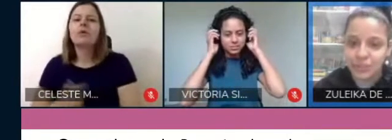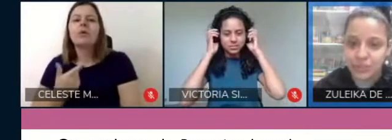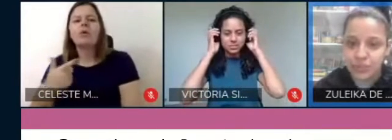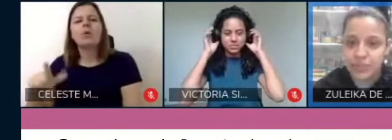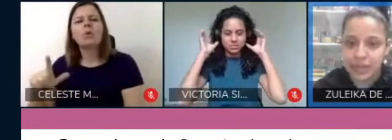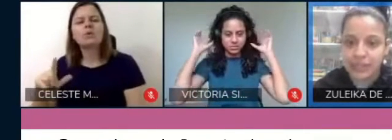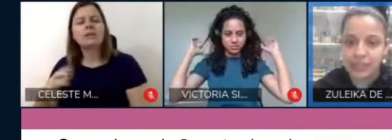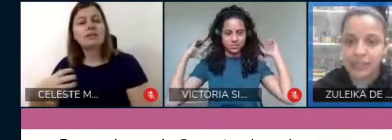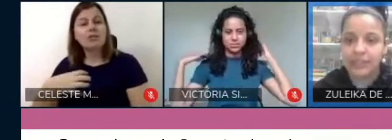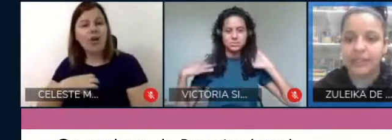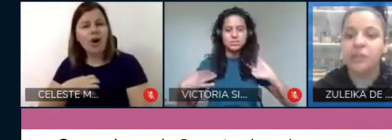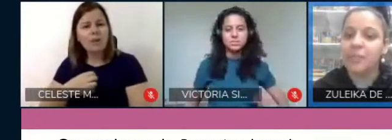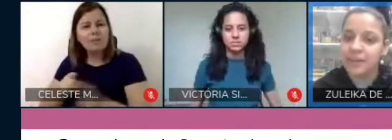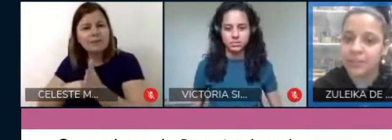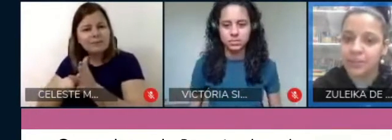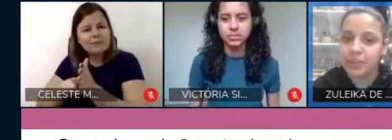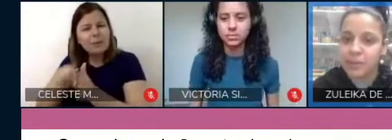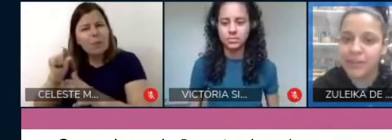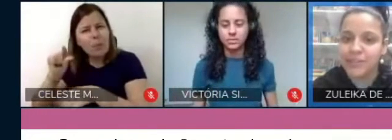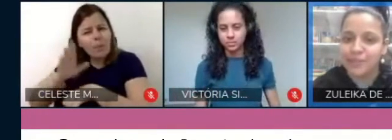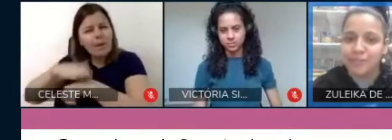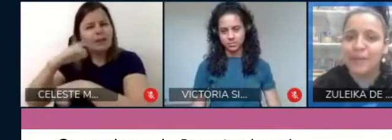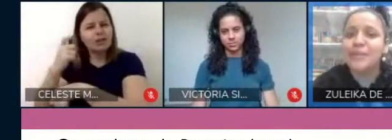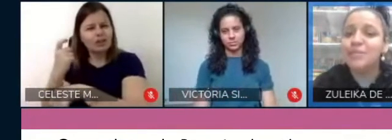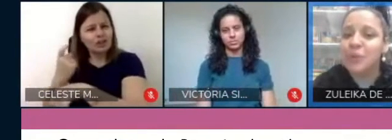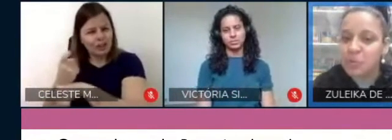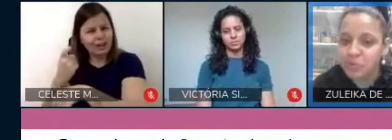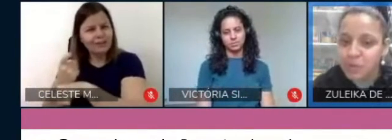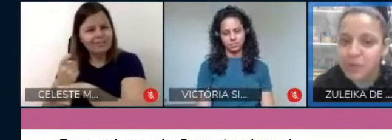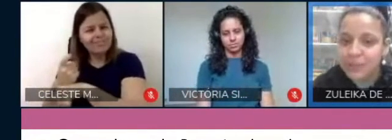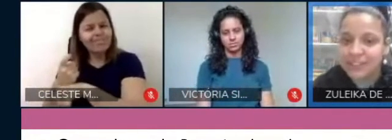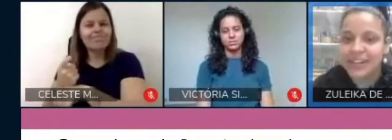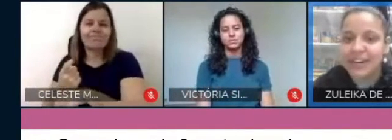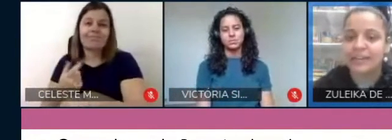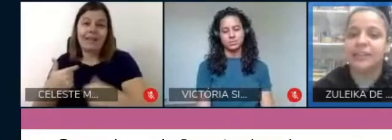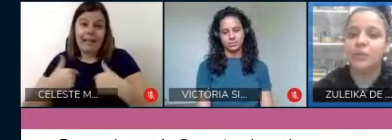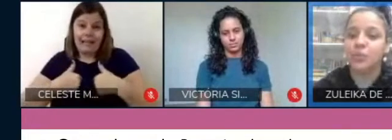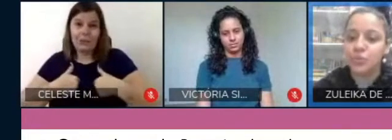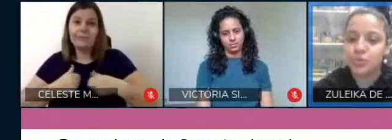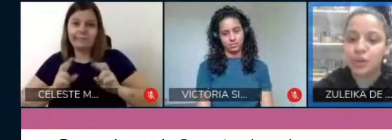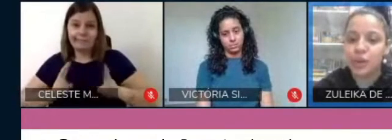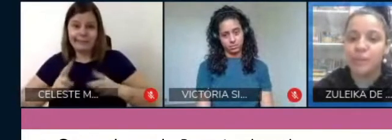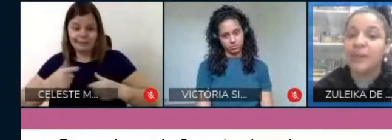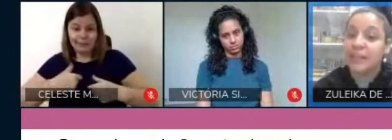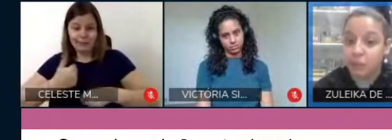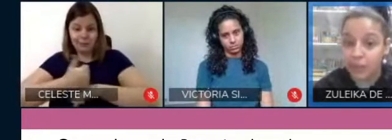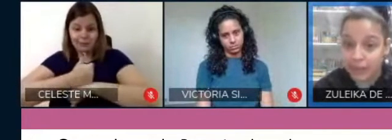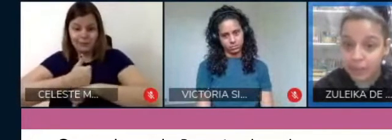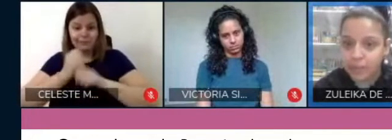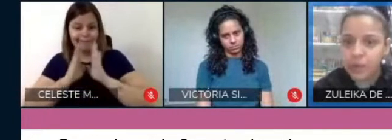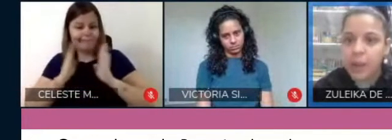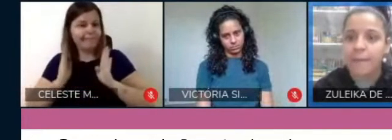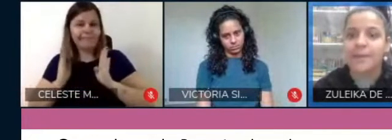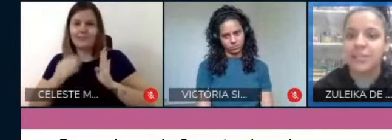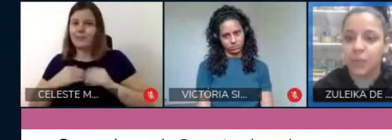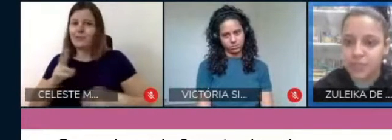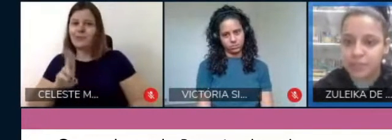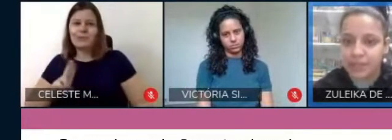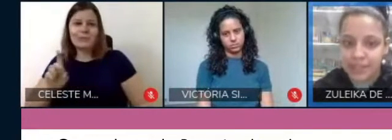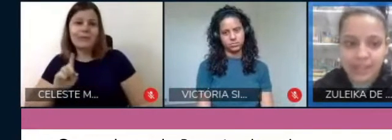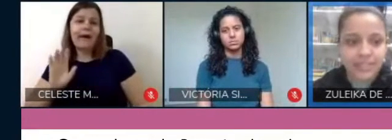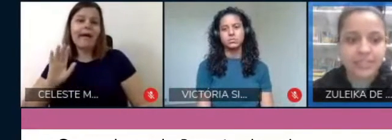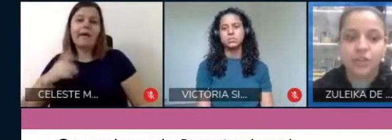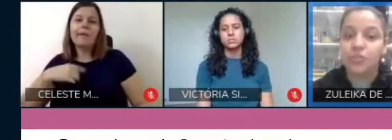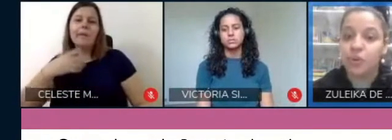mais chatos de usar, né, que eu particularmente, mesmo como bibliotecária, não uso, porque não lembro, mas